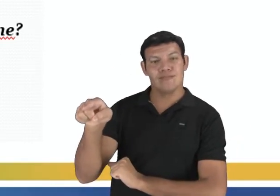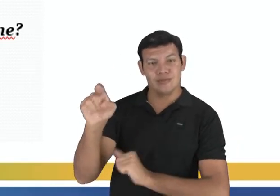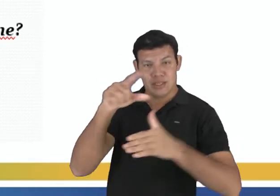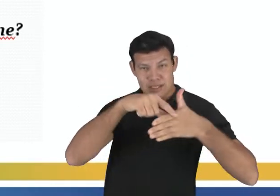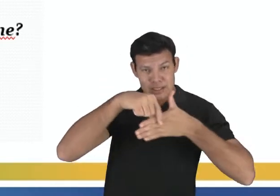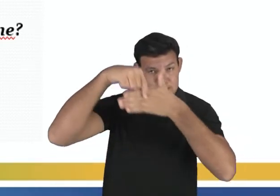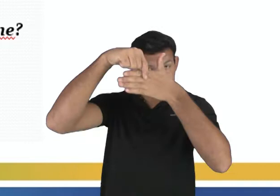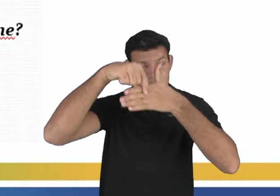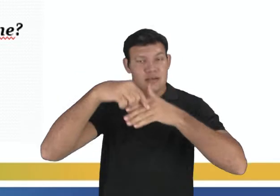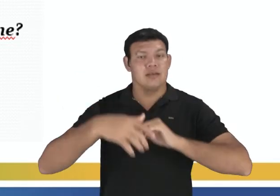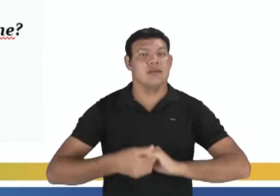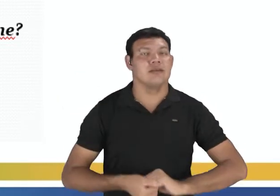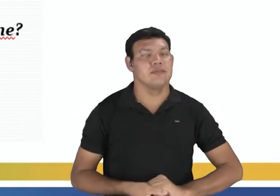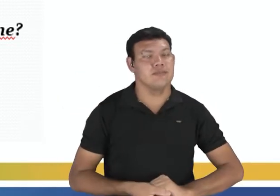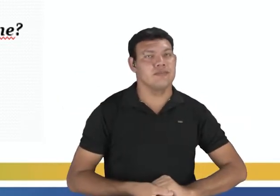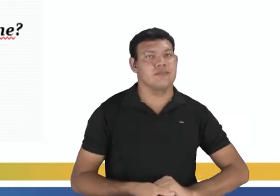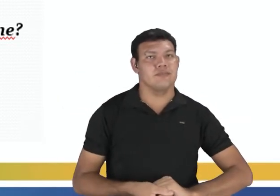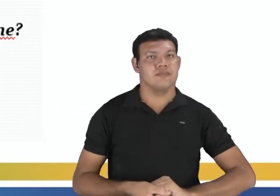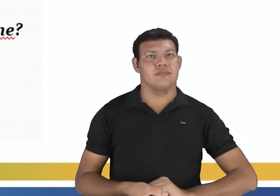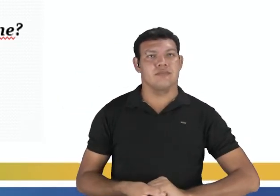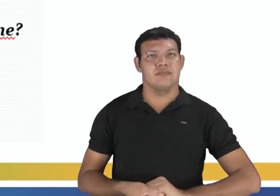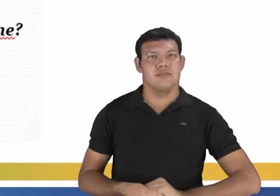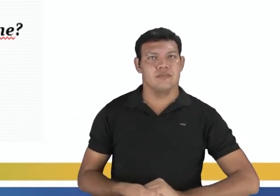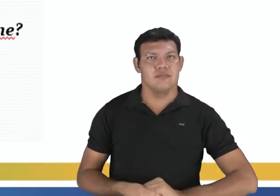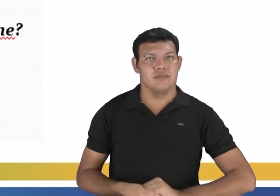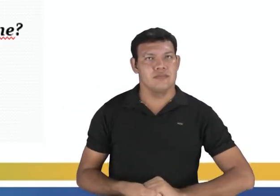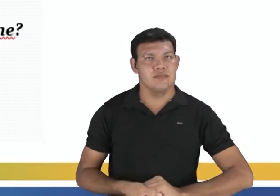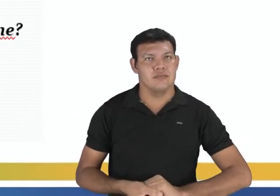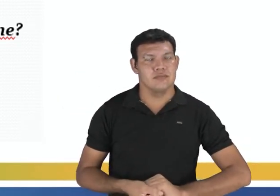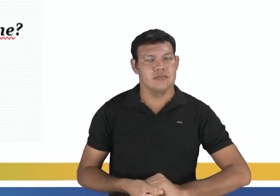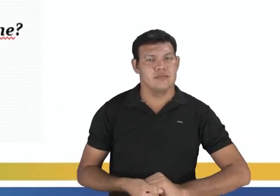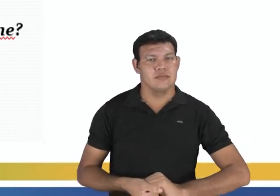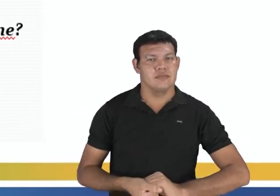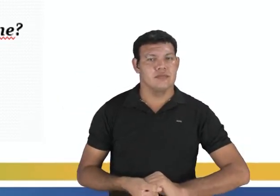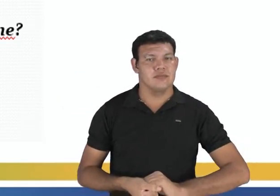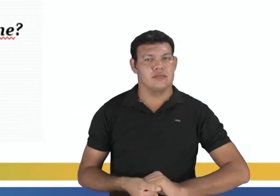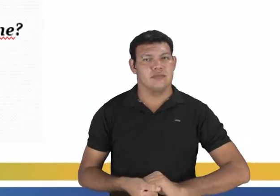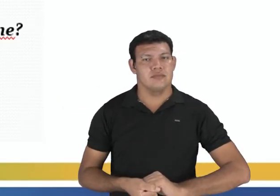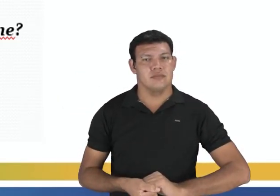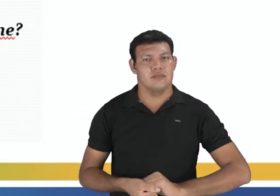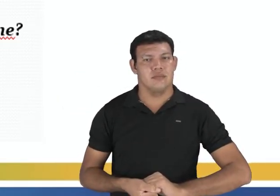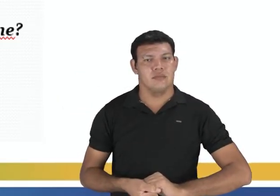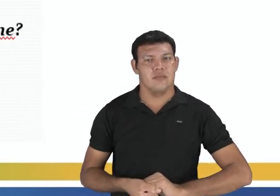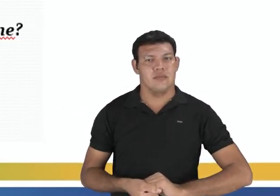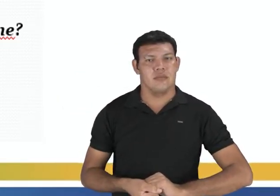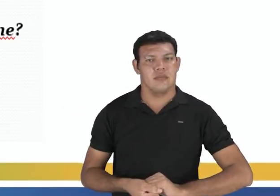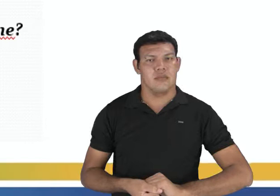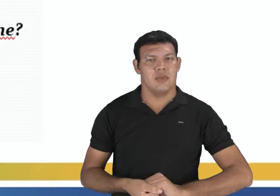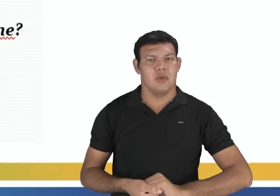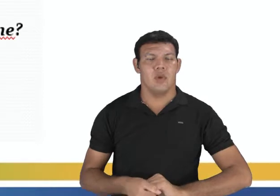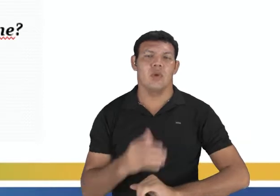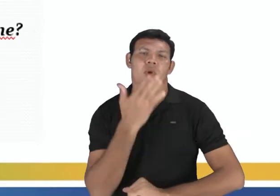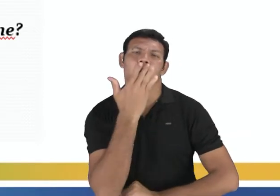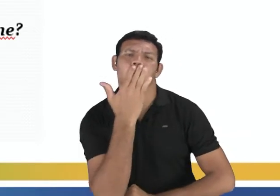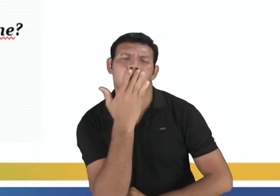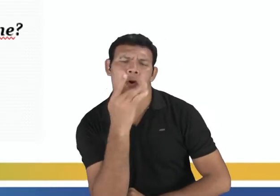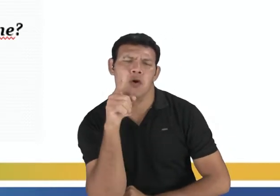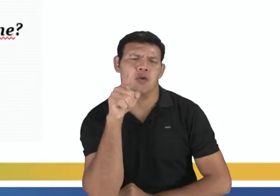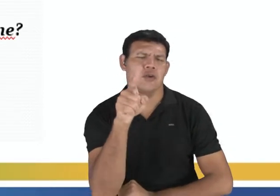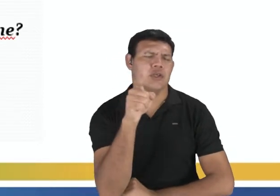which color do you like best? Red or blue? Perguntando aí, que cor você gosta